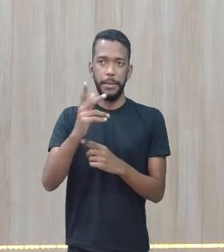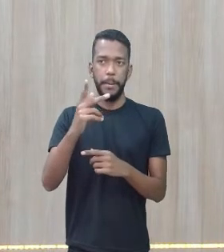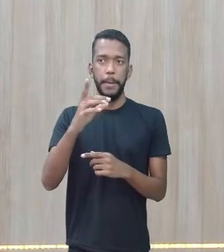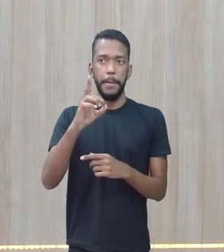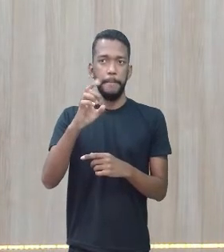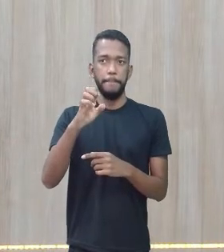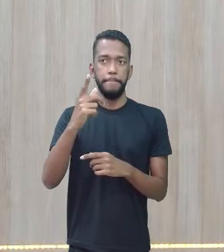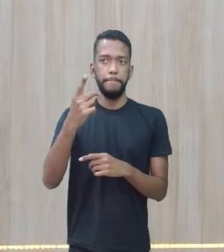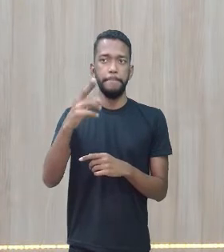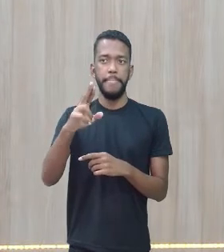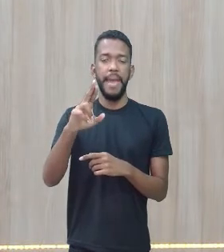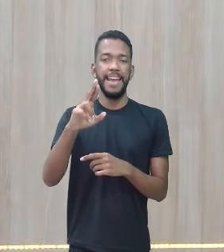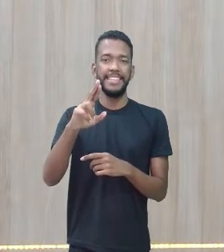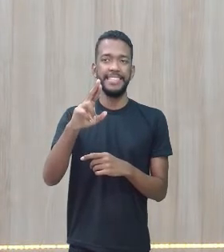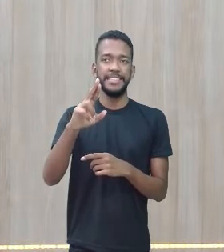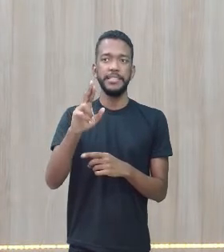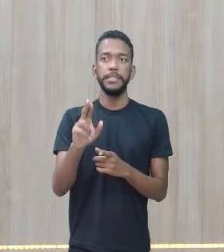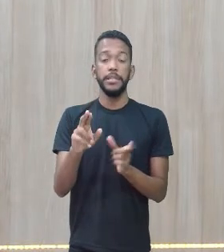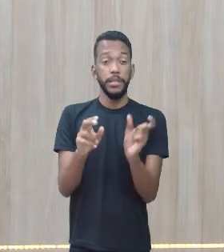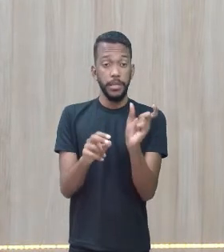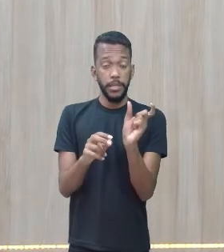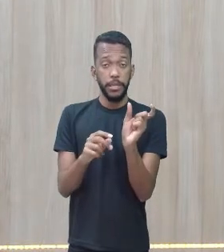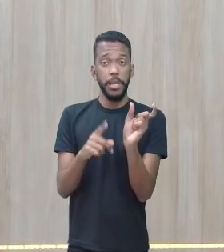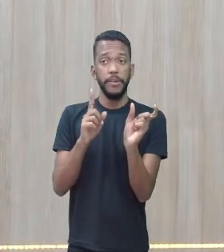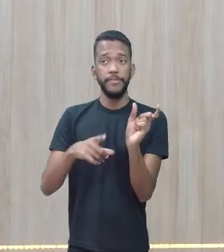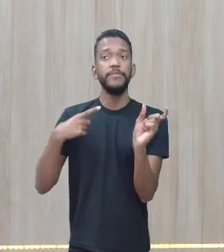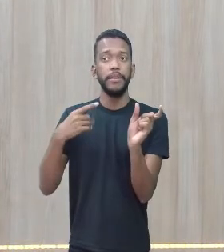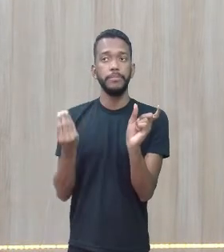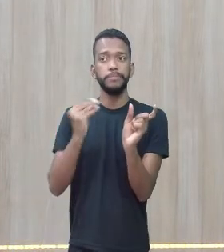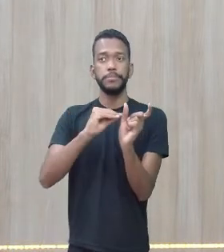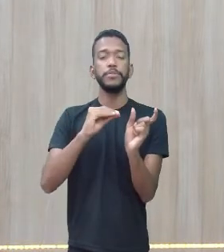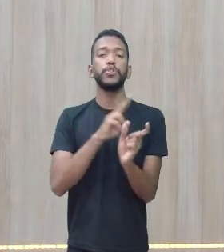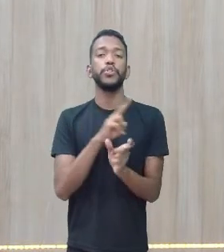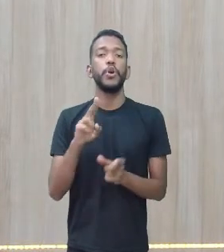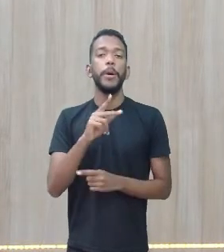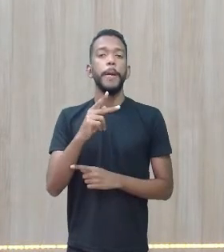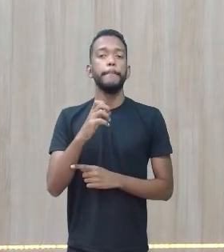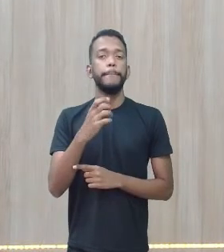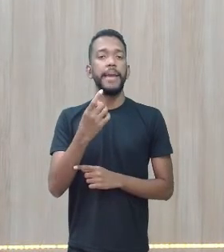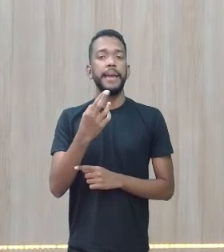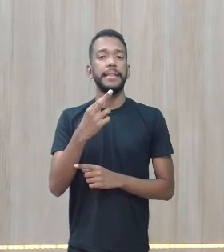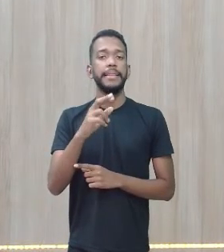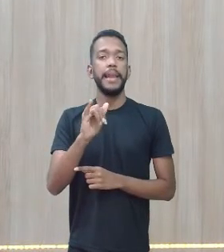E aí, a partir deste radical, foi criada a palavra pedreiro,